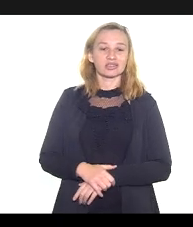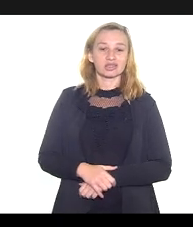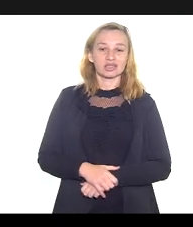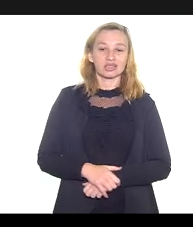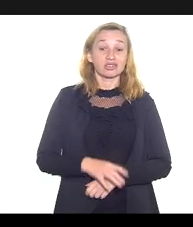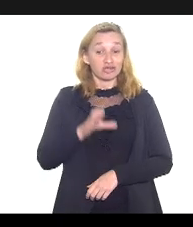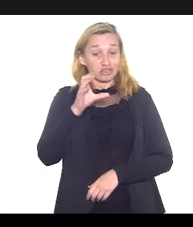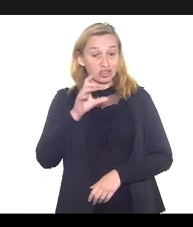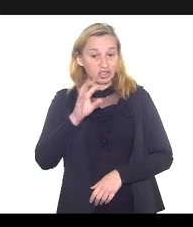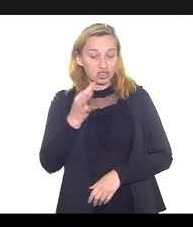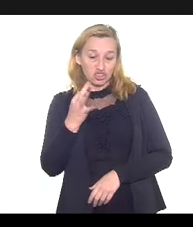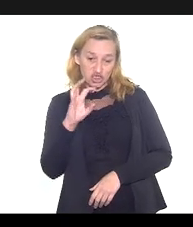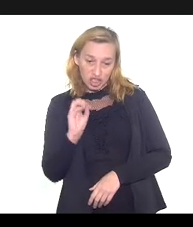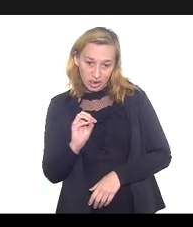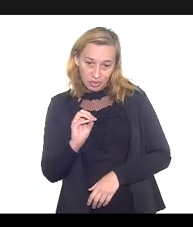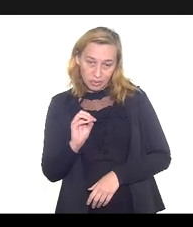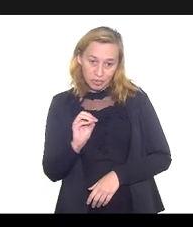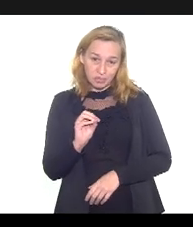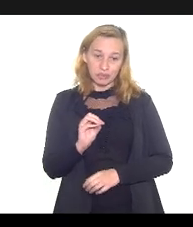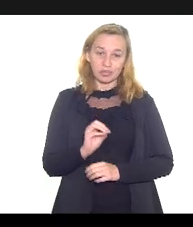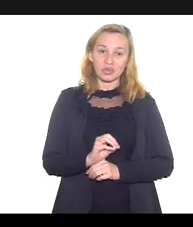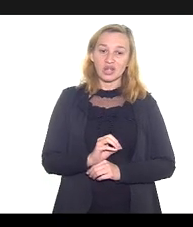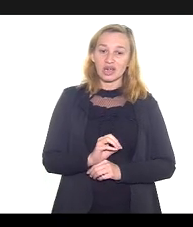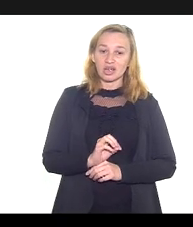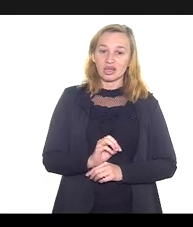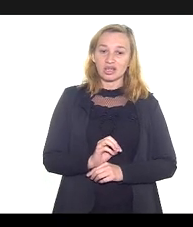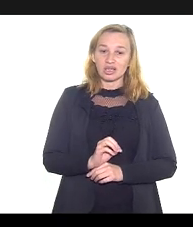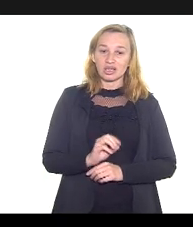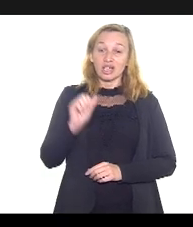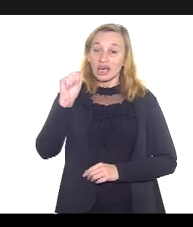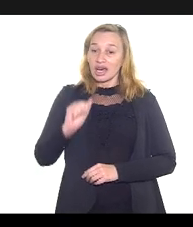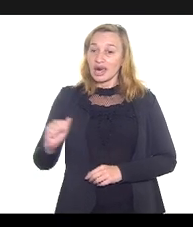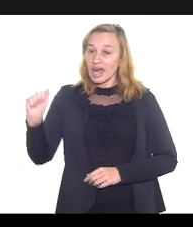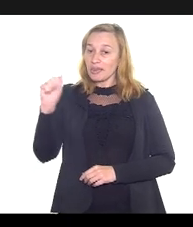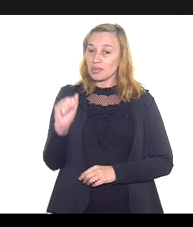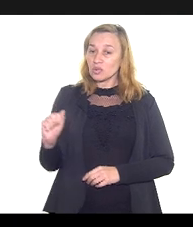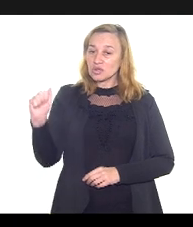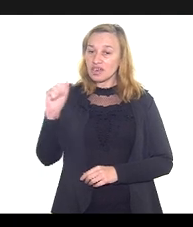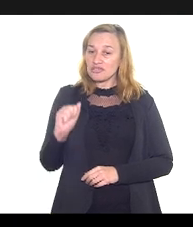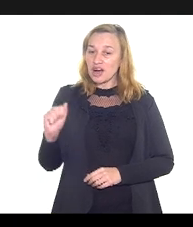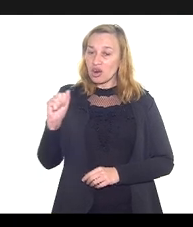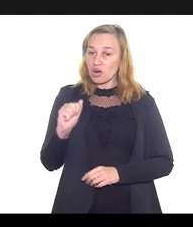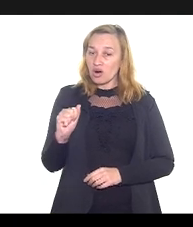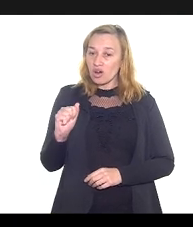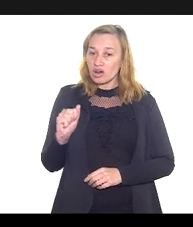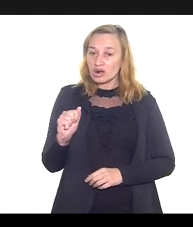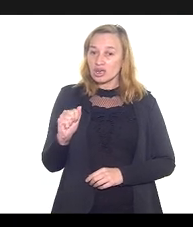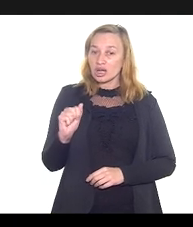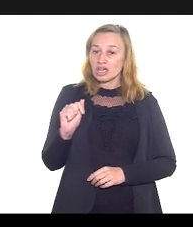o Tiago Esteves, da Associação Brasileira de Ensino de Ciências Sociais.